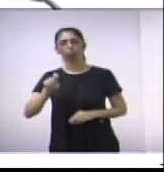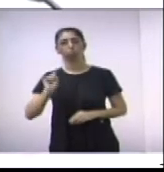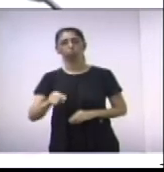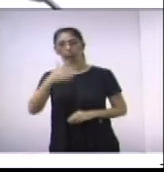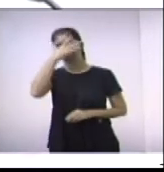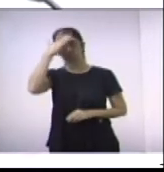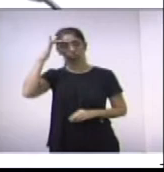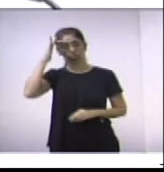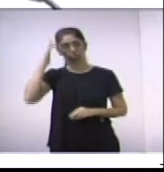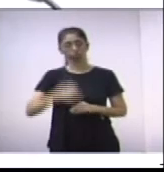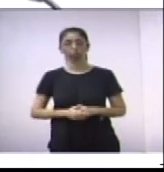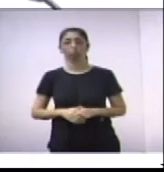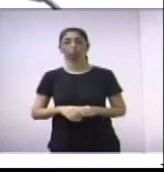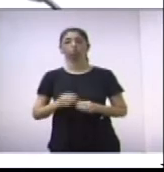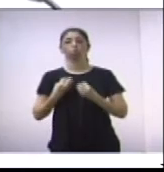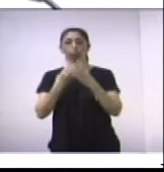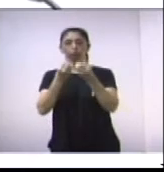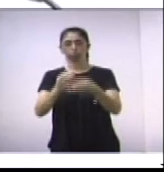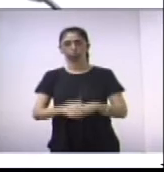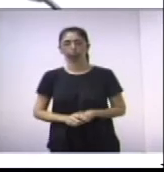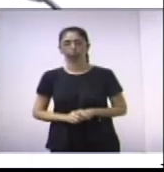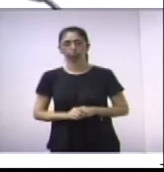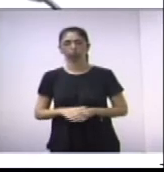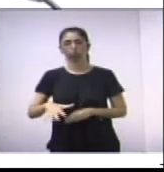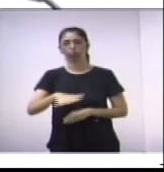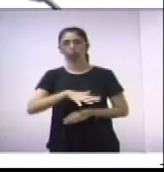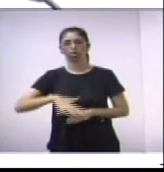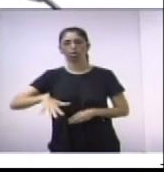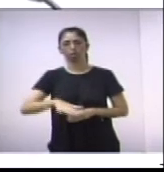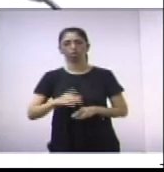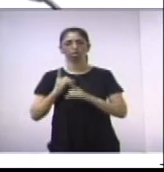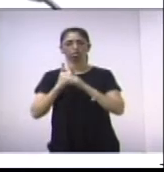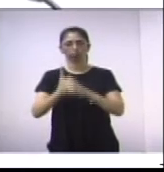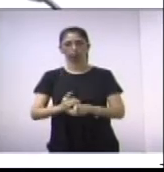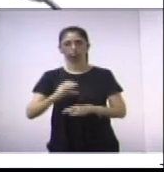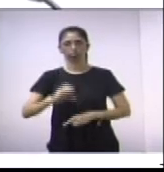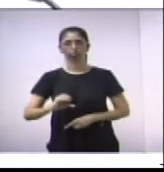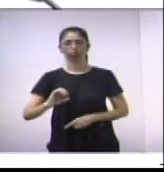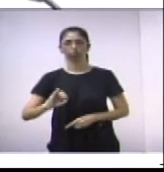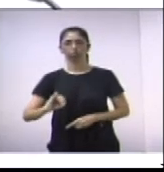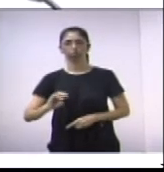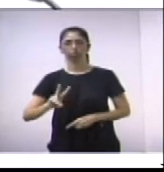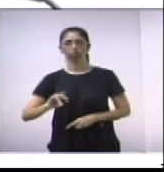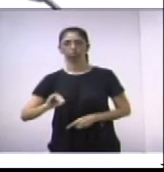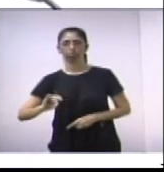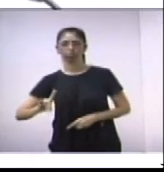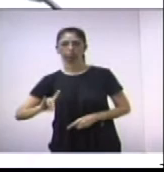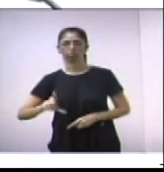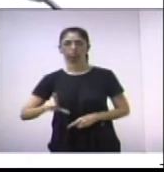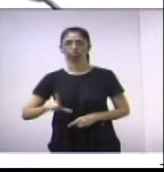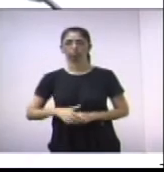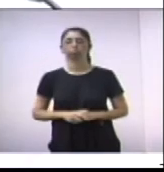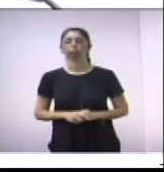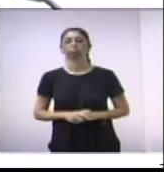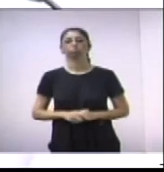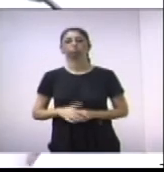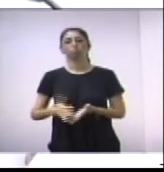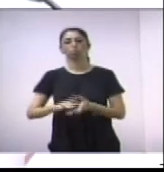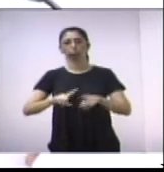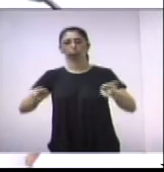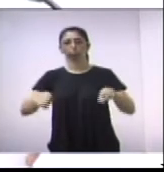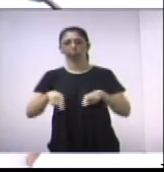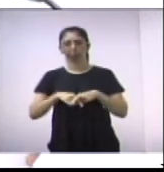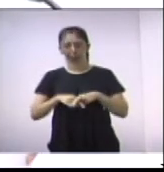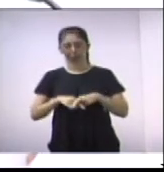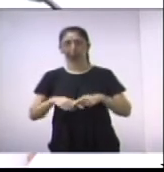pessoas, segundo informações da Defesa Civil, prestigiaram os desfiles, que acontecem tradicionalmente no Sambódromo, no Parque Brasil